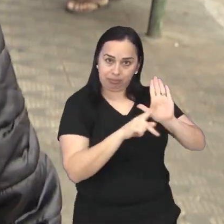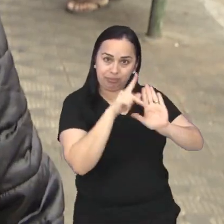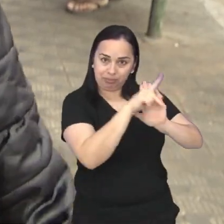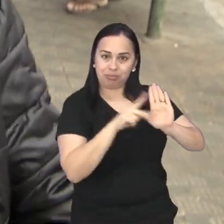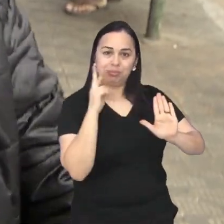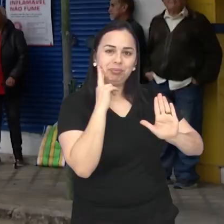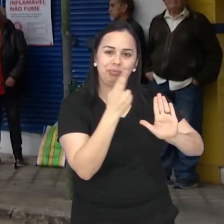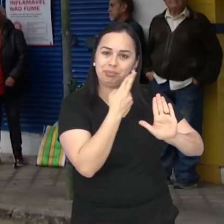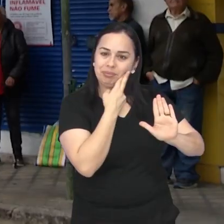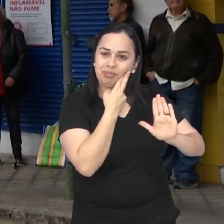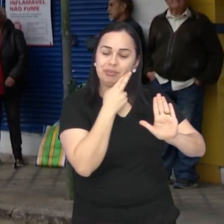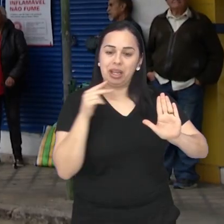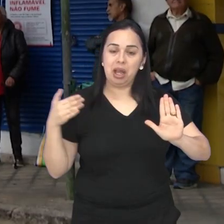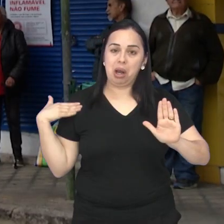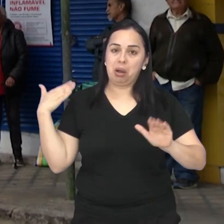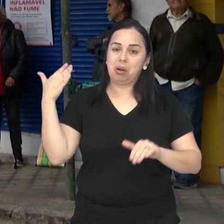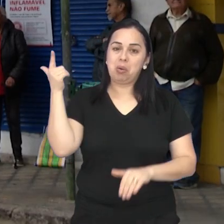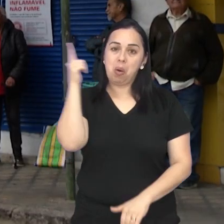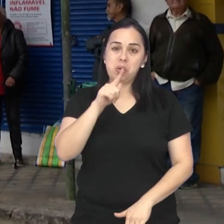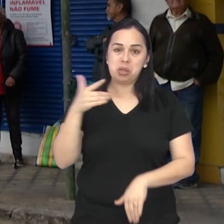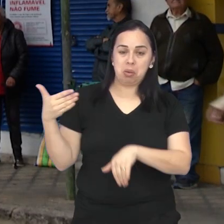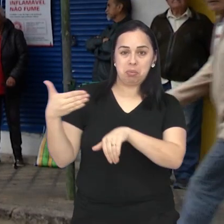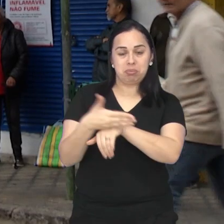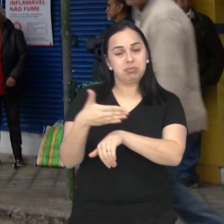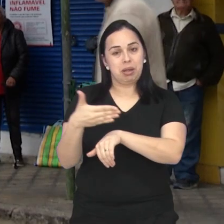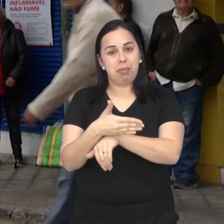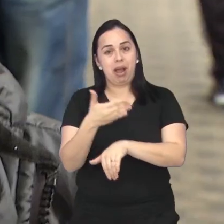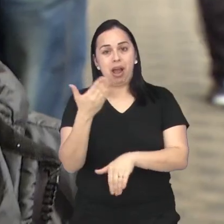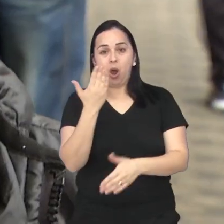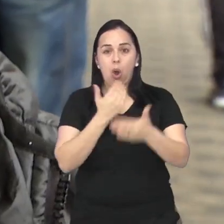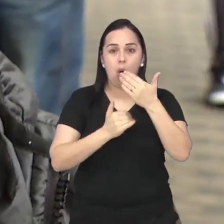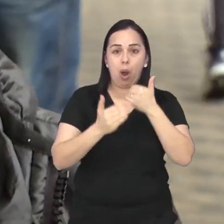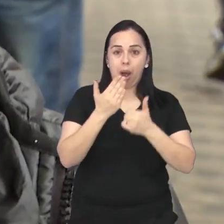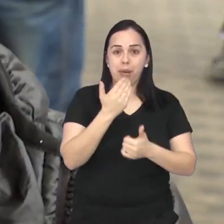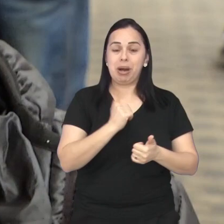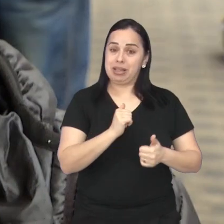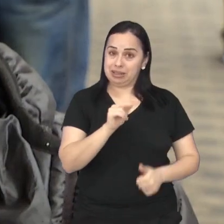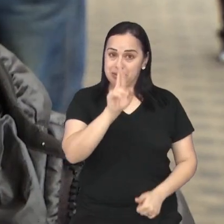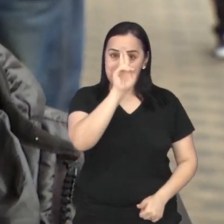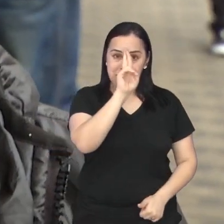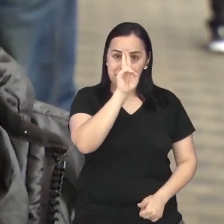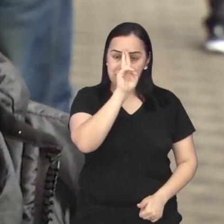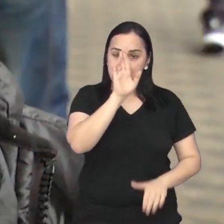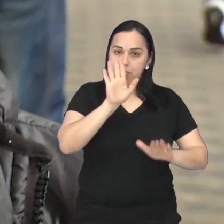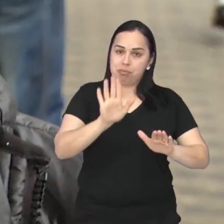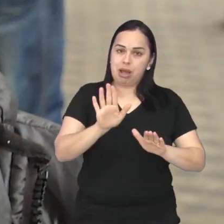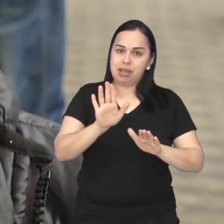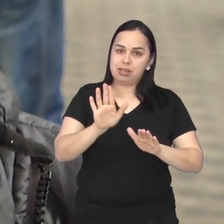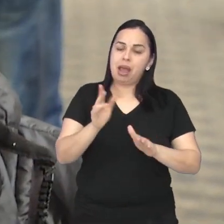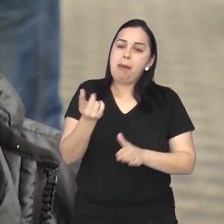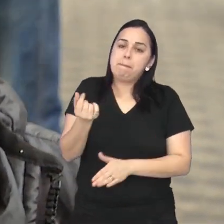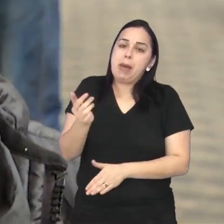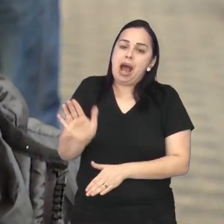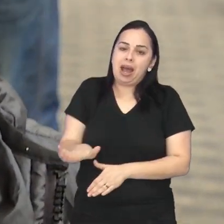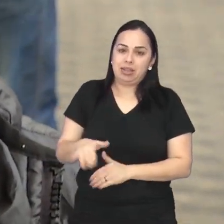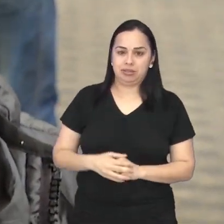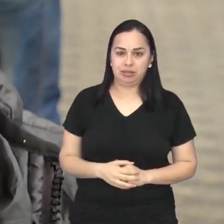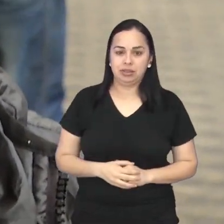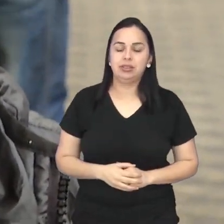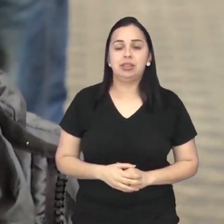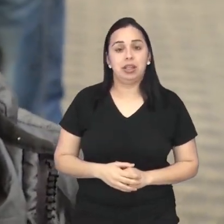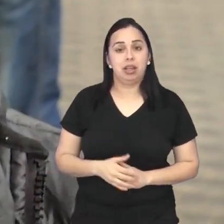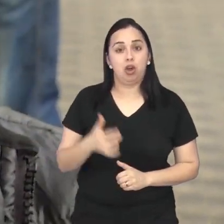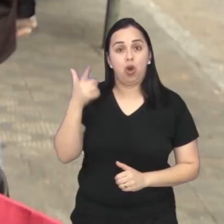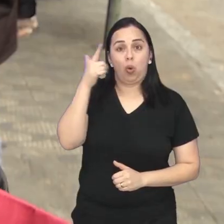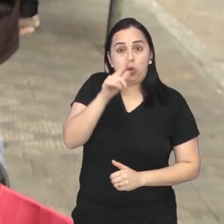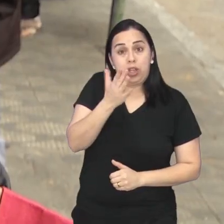a sexta-feira. O restaurante Bom Prato foi a opção que a aposentada encontrou para almoçar sem comprometer